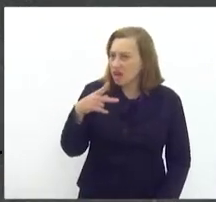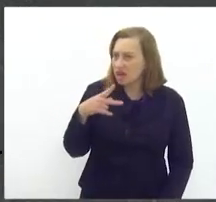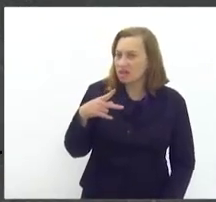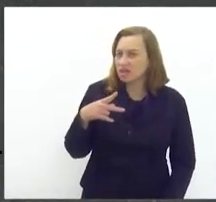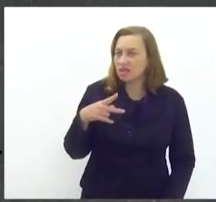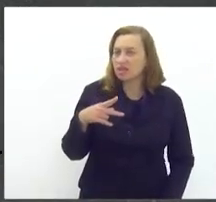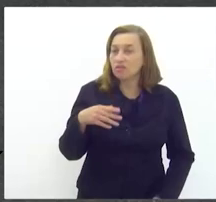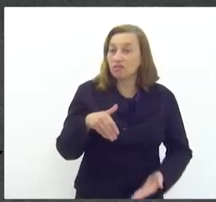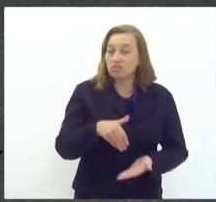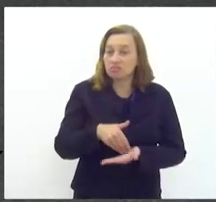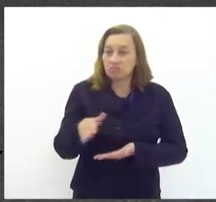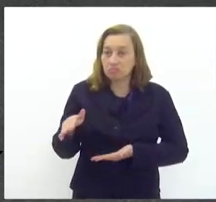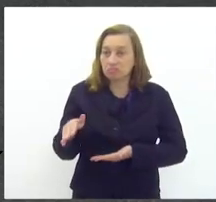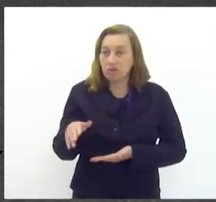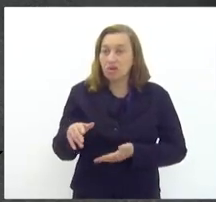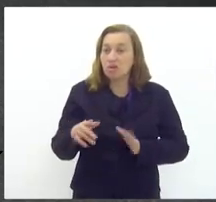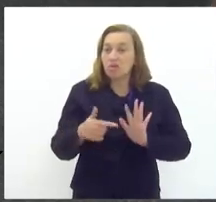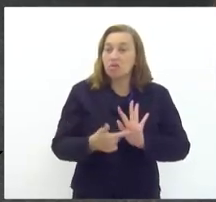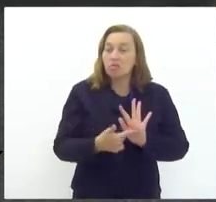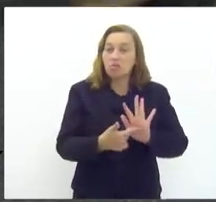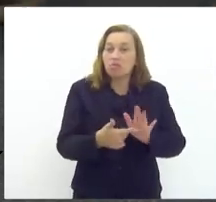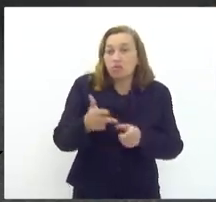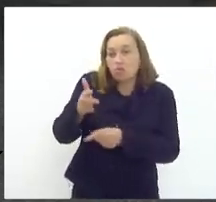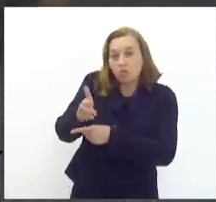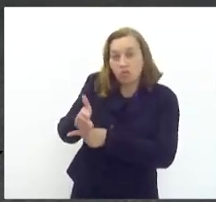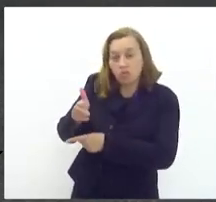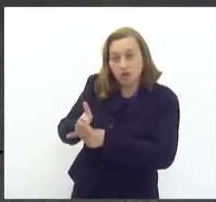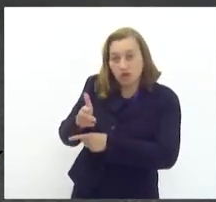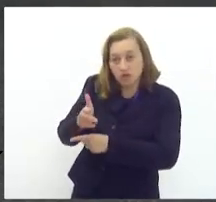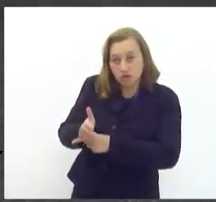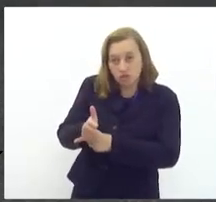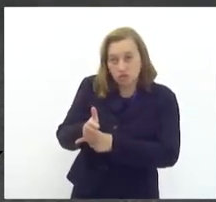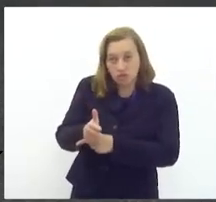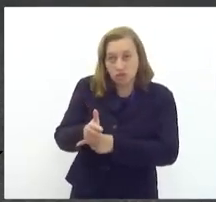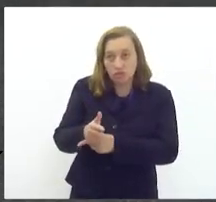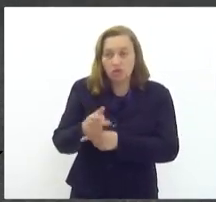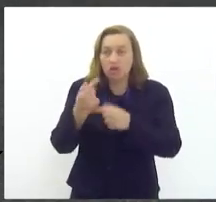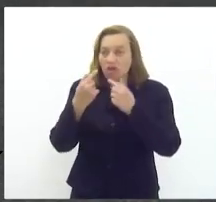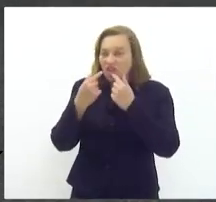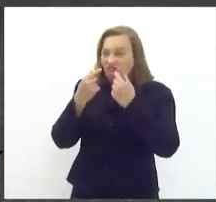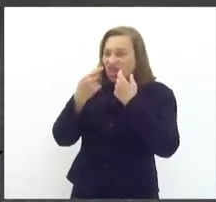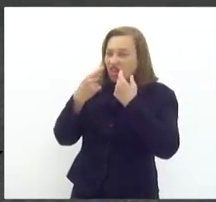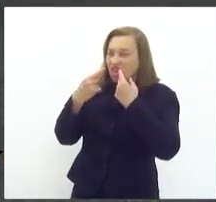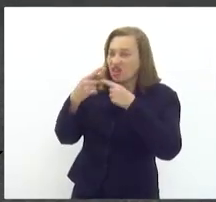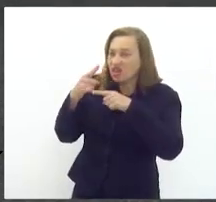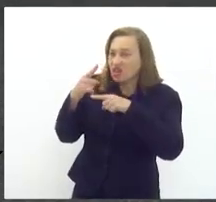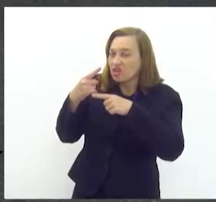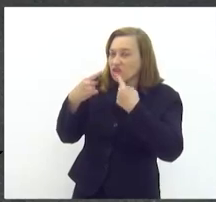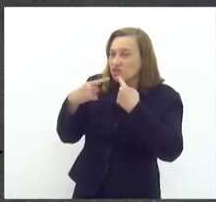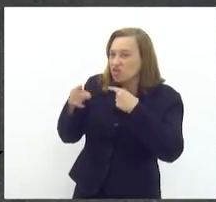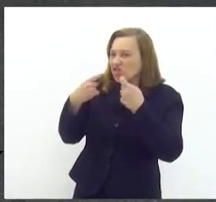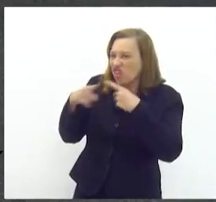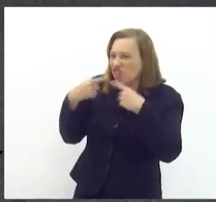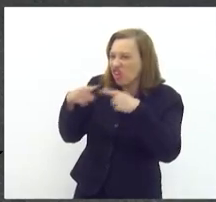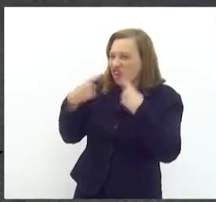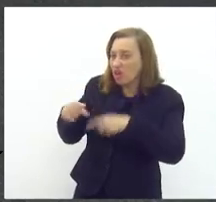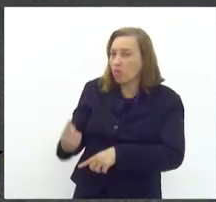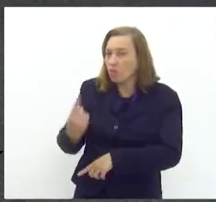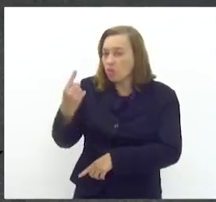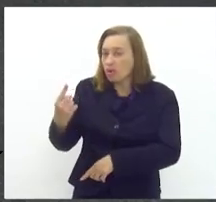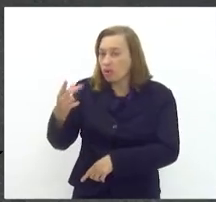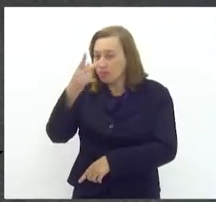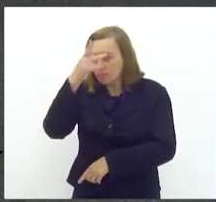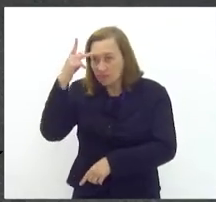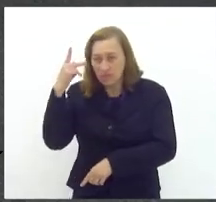exonerada aparece num vídeo público xingando uma pessoa eu não acho que papel